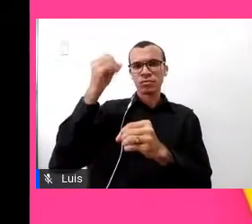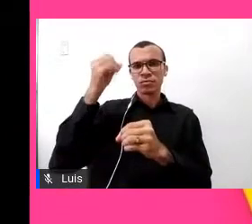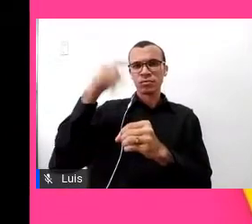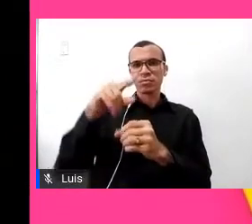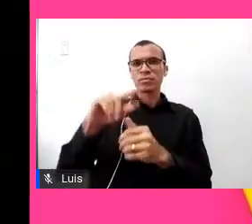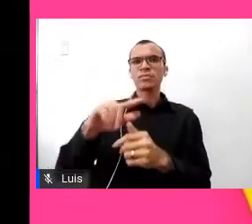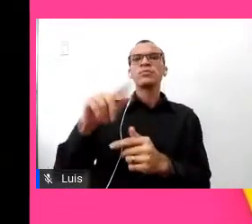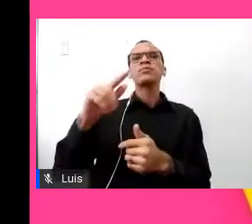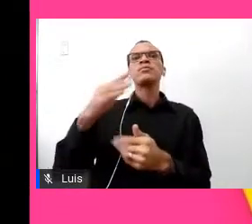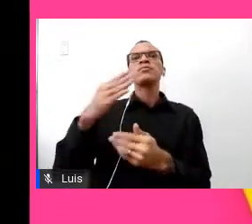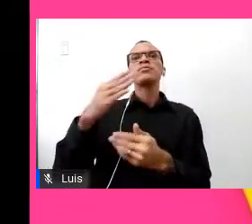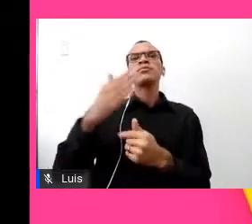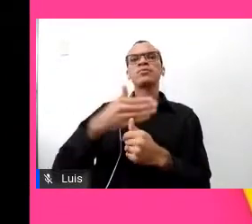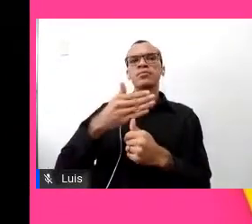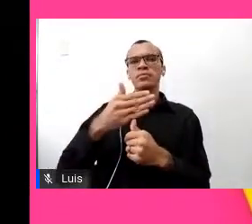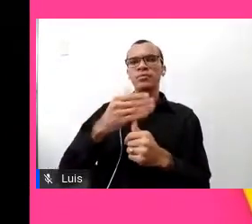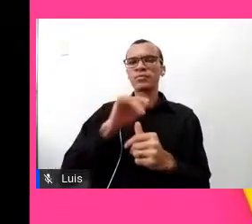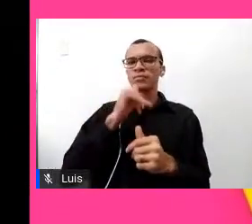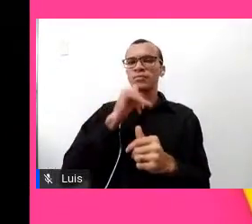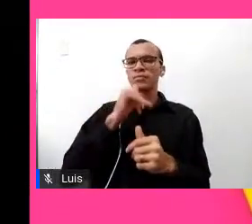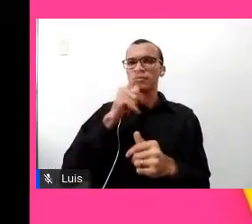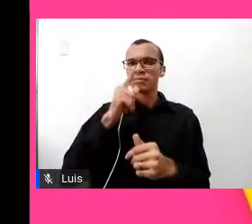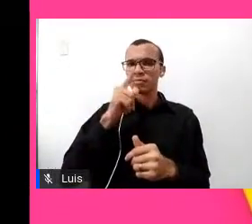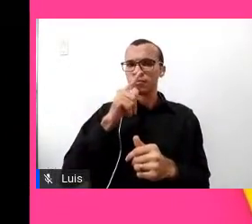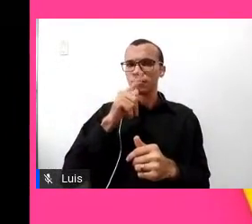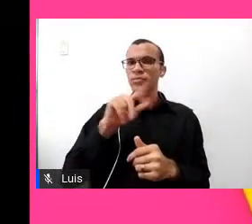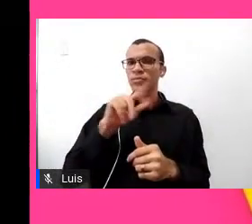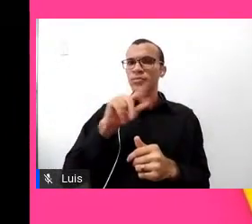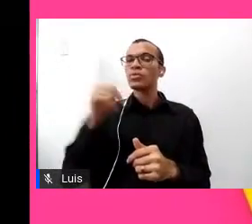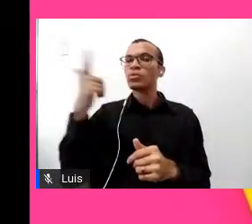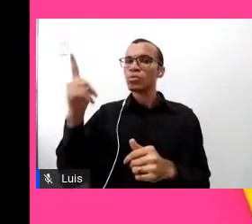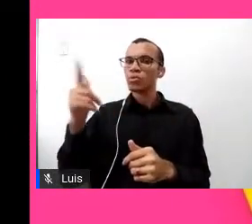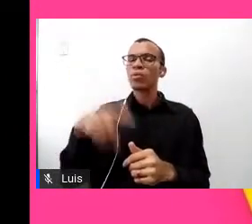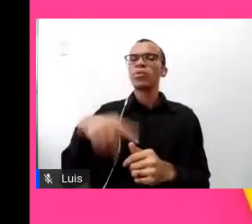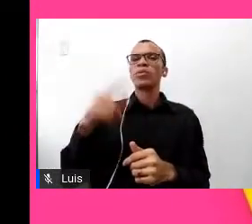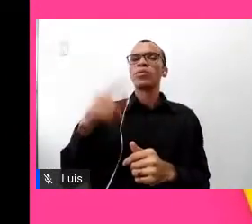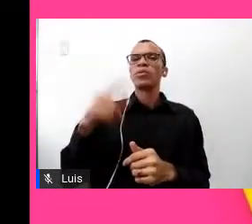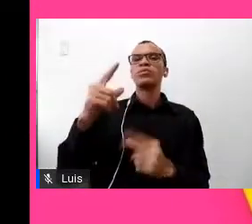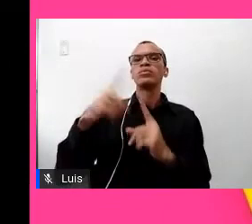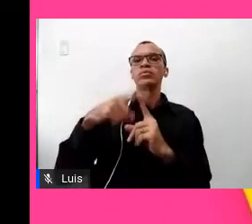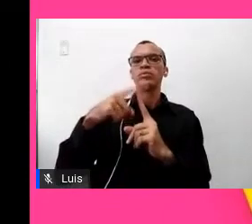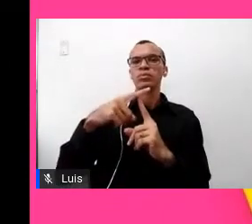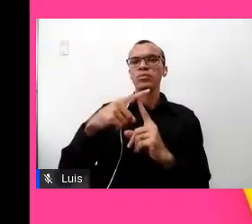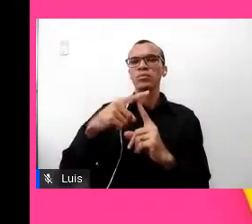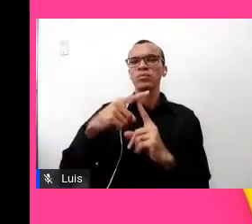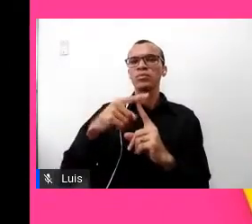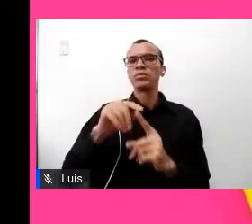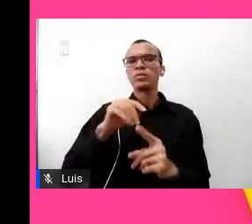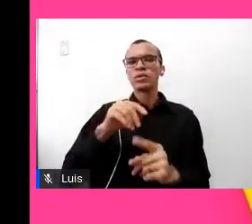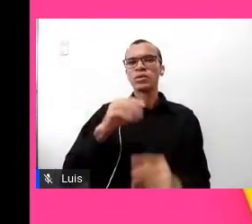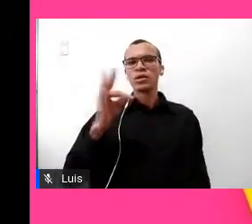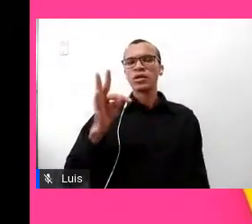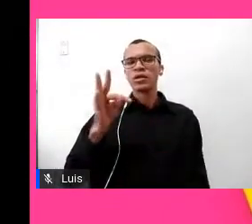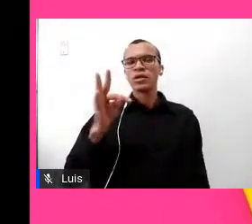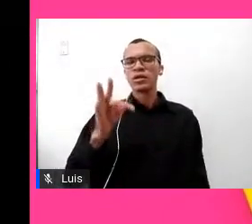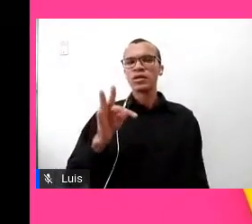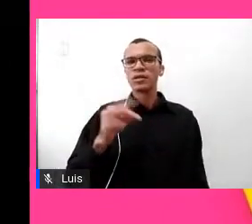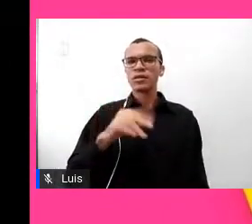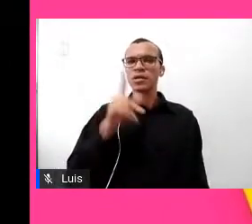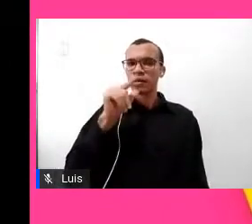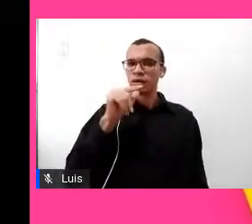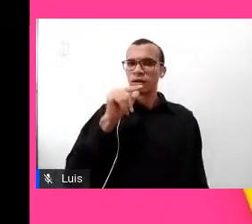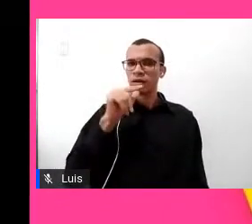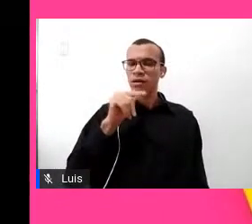de água. Aqui é um outro T de cano de água. Esse parafuso serve para eu prender